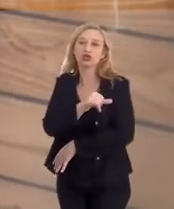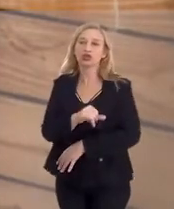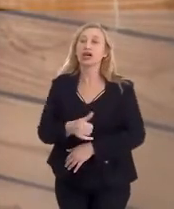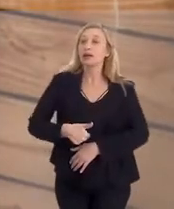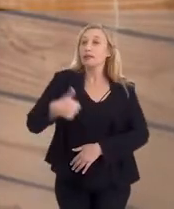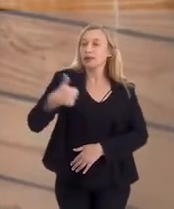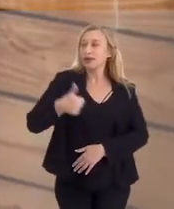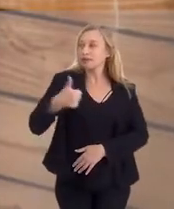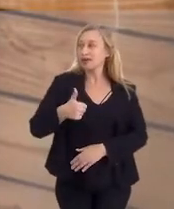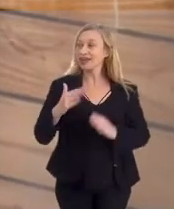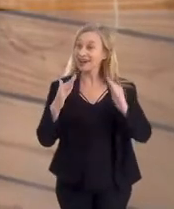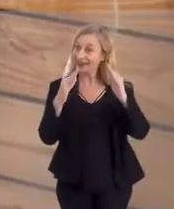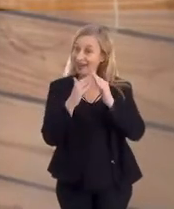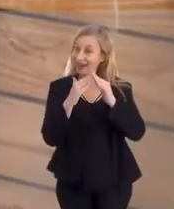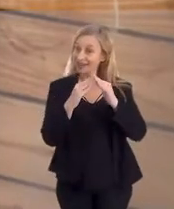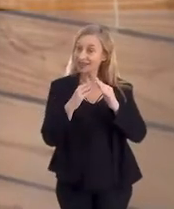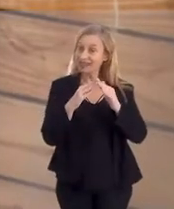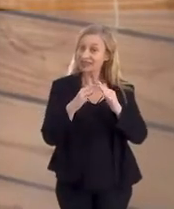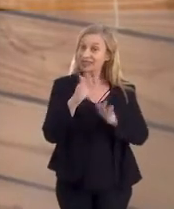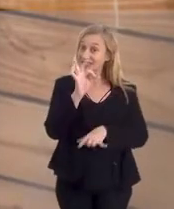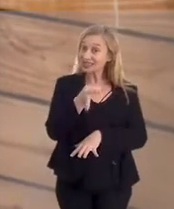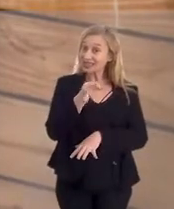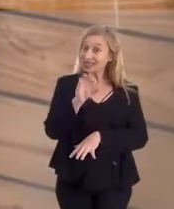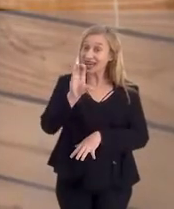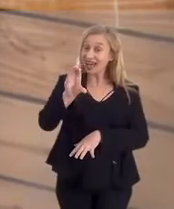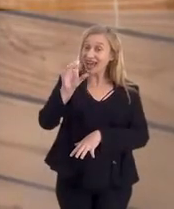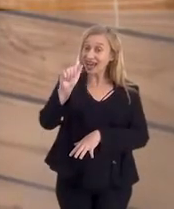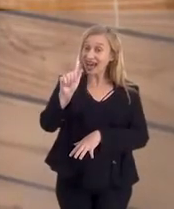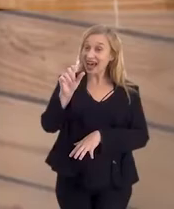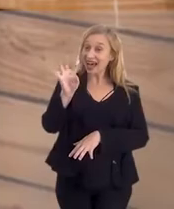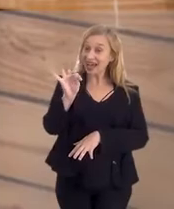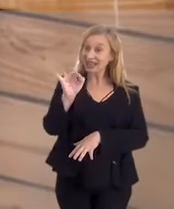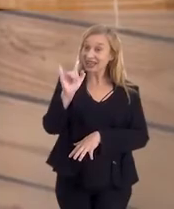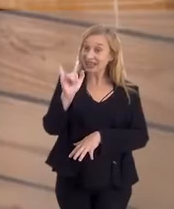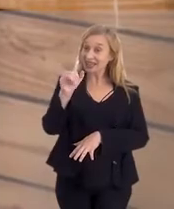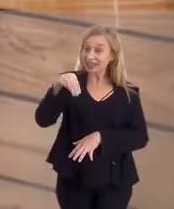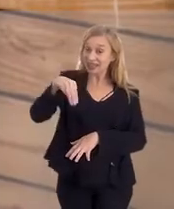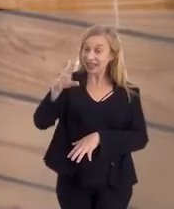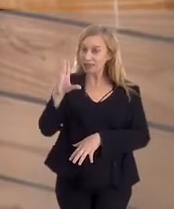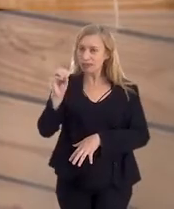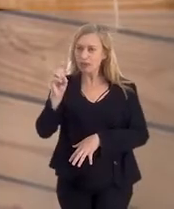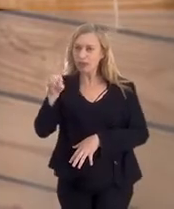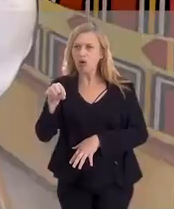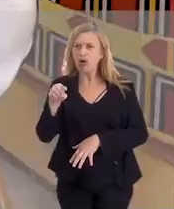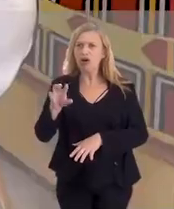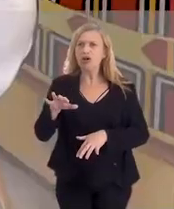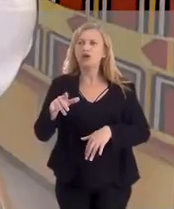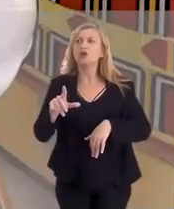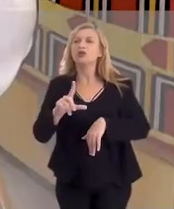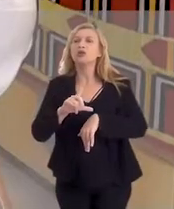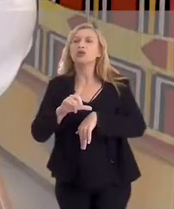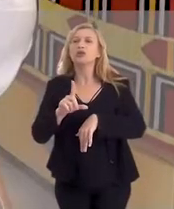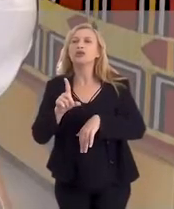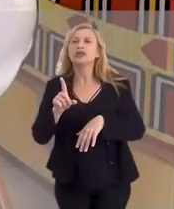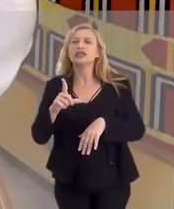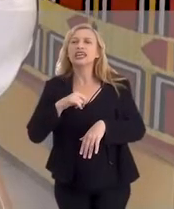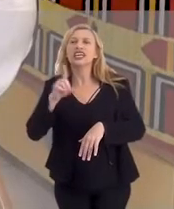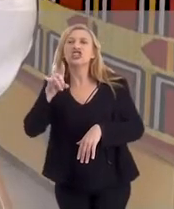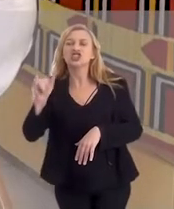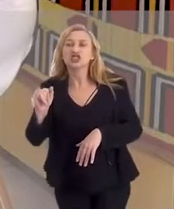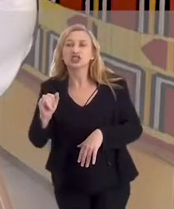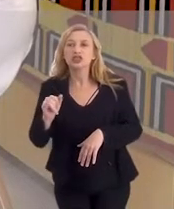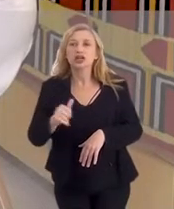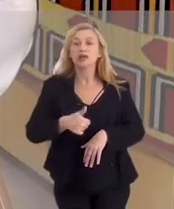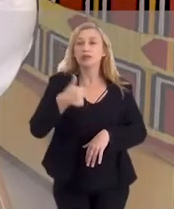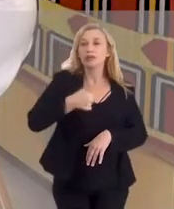Rio de Janeiro a primeira casa literalmente só de catimbó. Sim. E tem previsão para isso? Nós